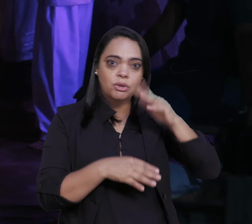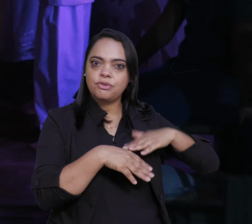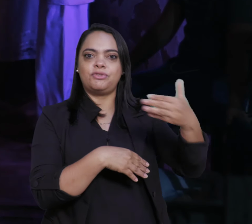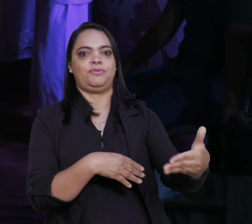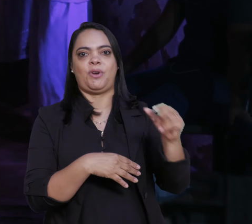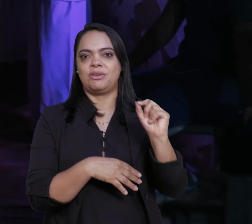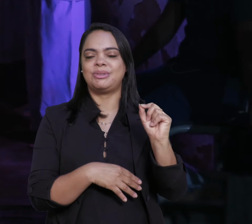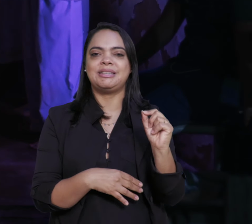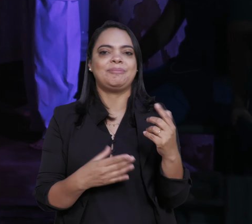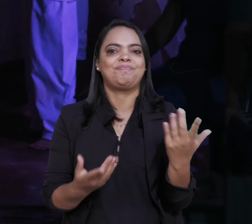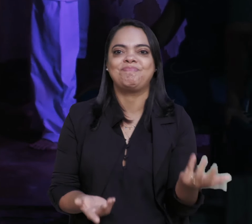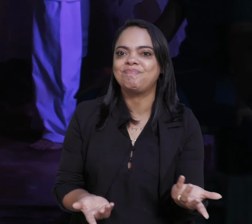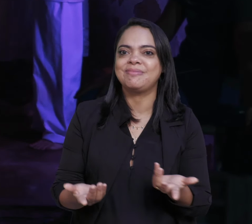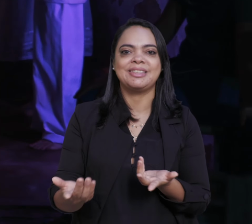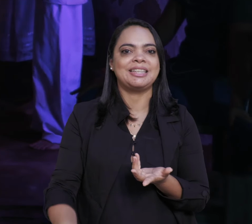de fora